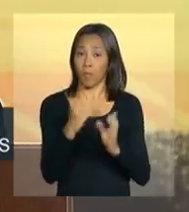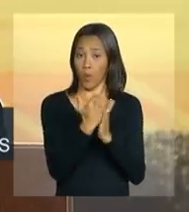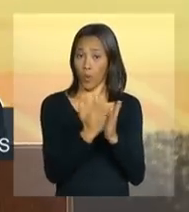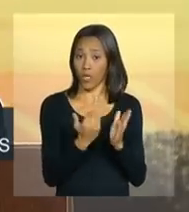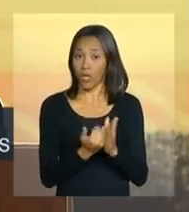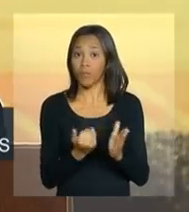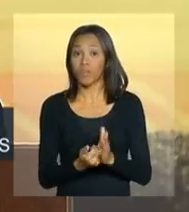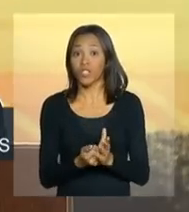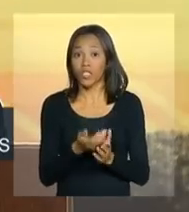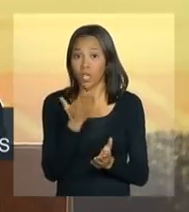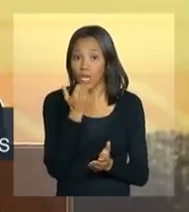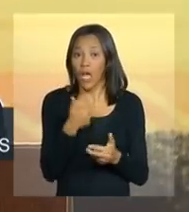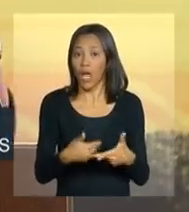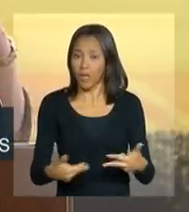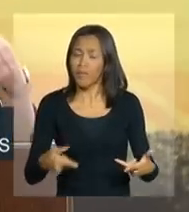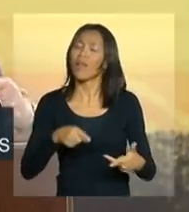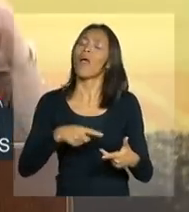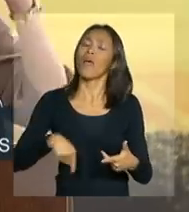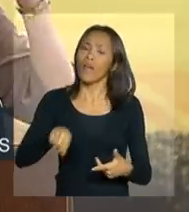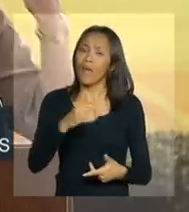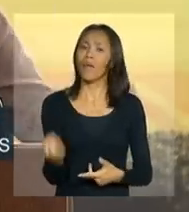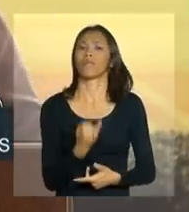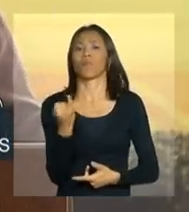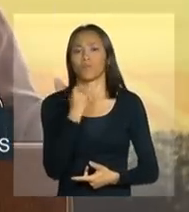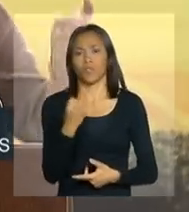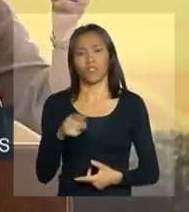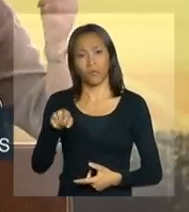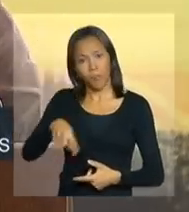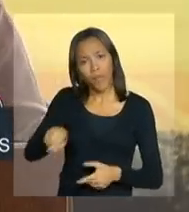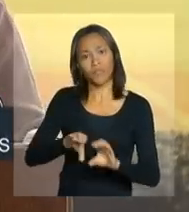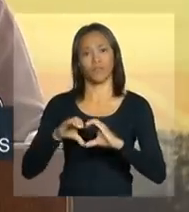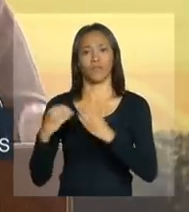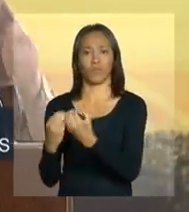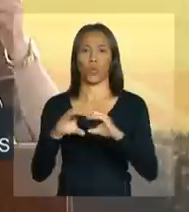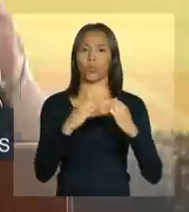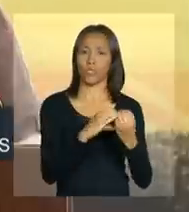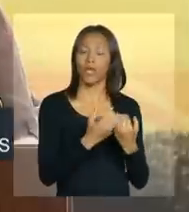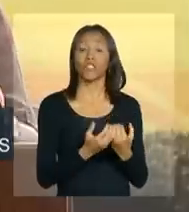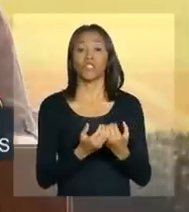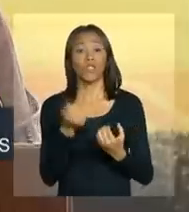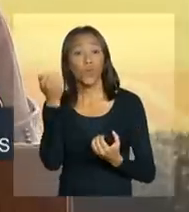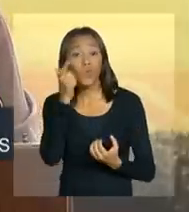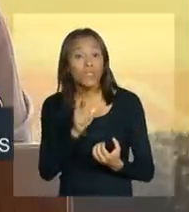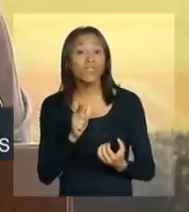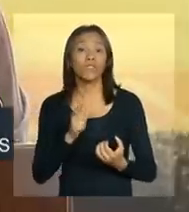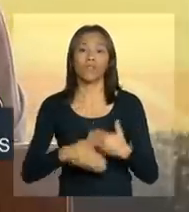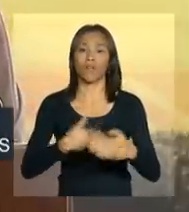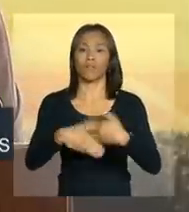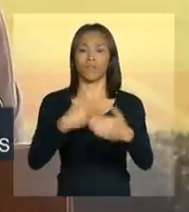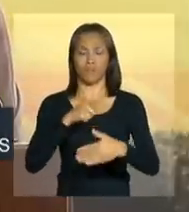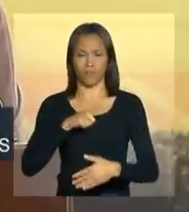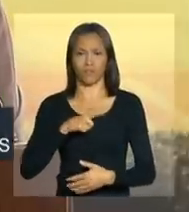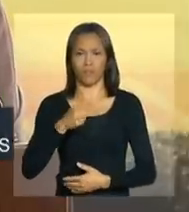é importante para essas comunidades avançarem e terem mais